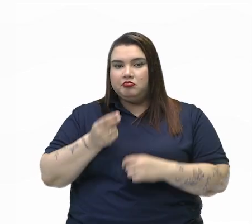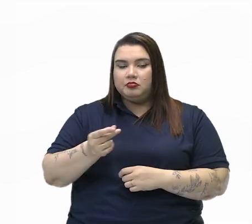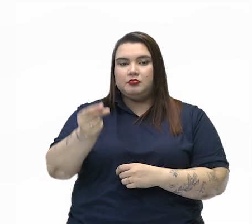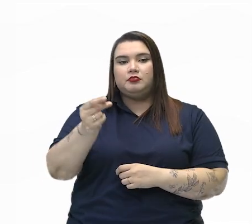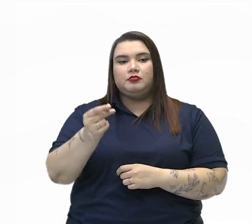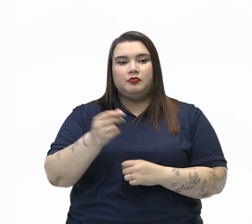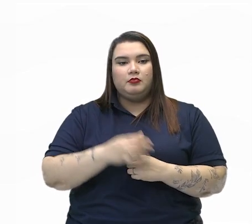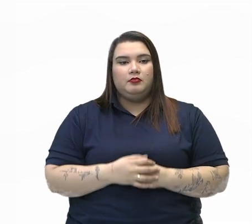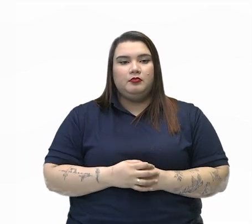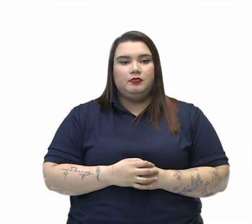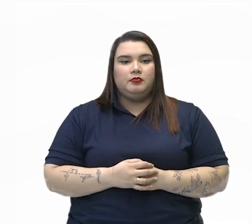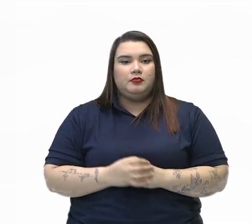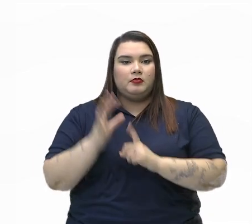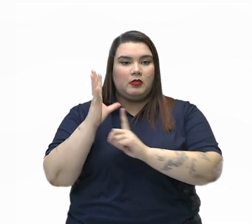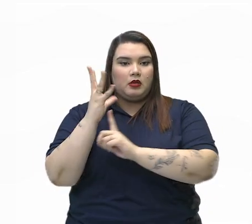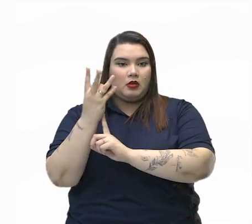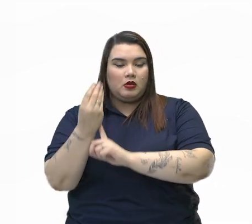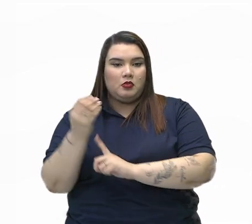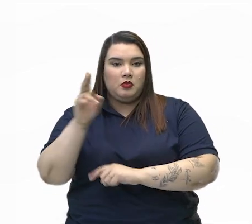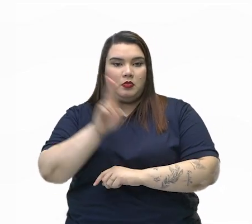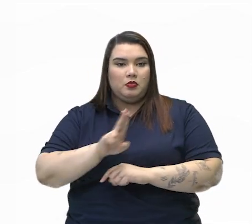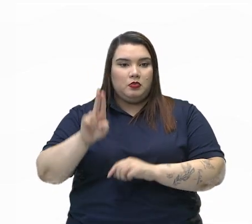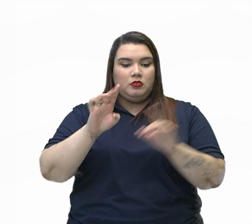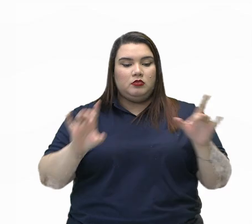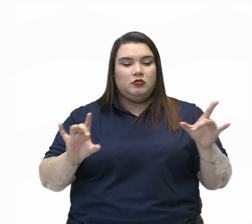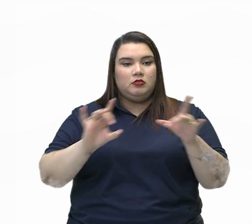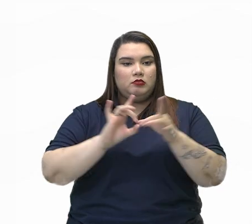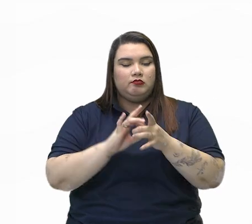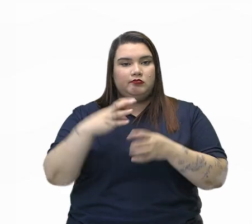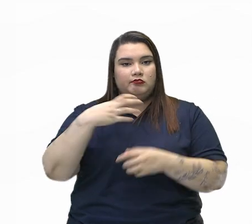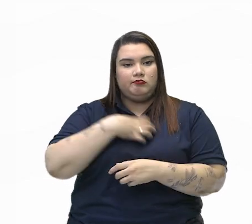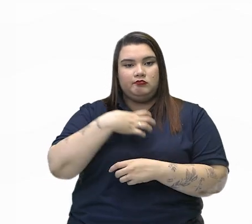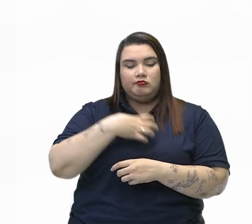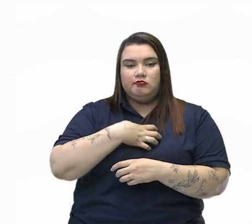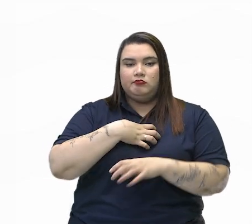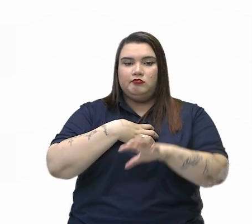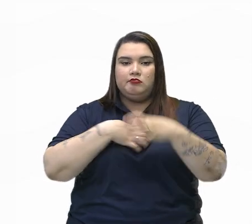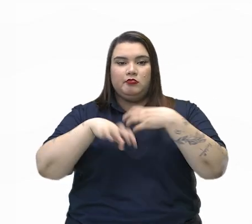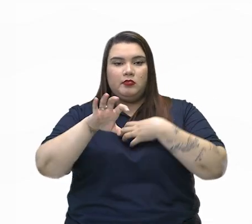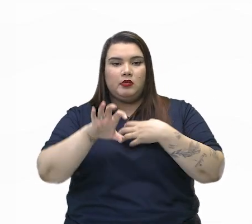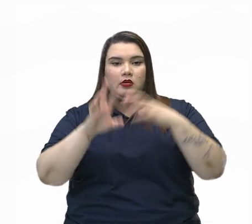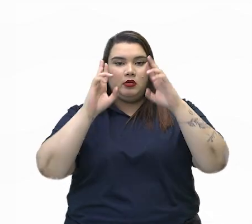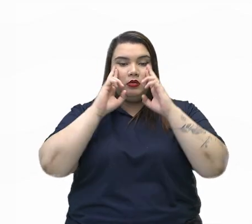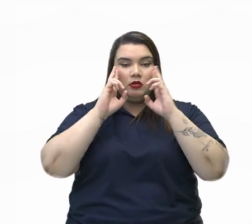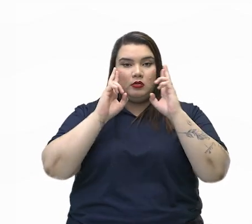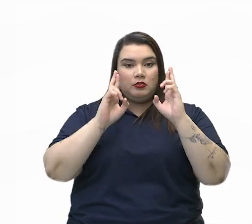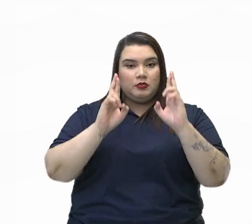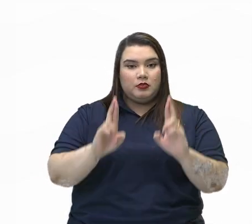laços sociais. A arte, quando usada com sensibilidade,